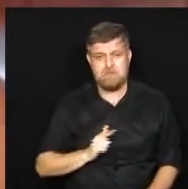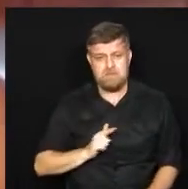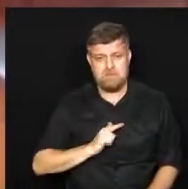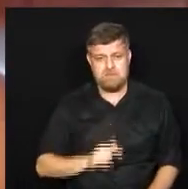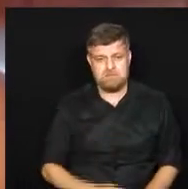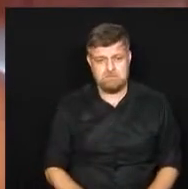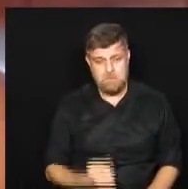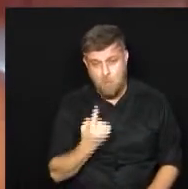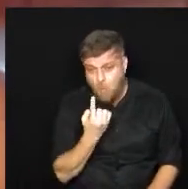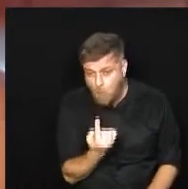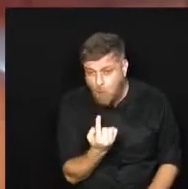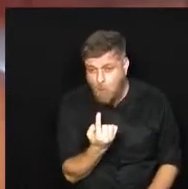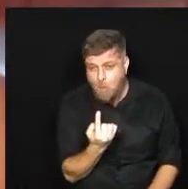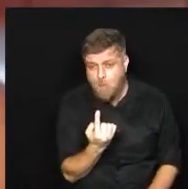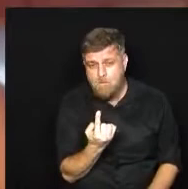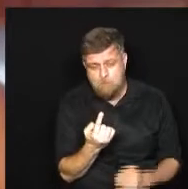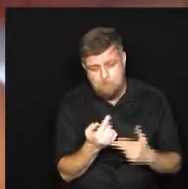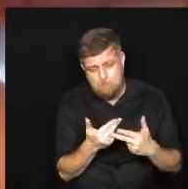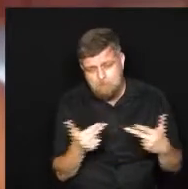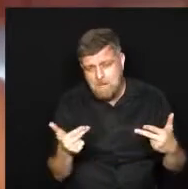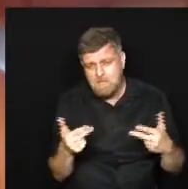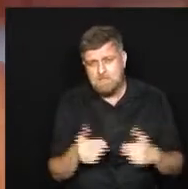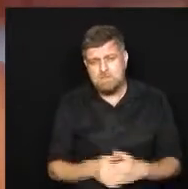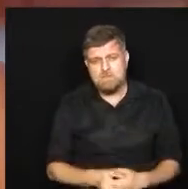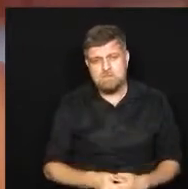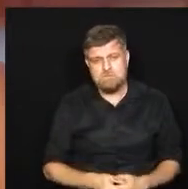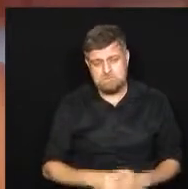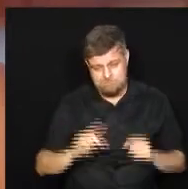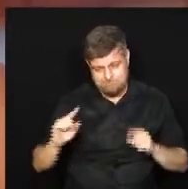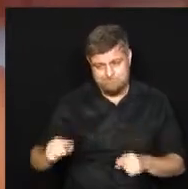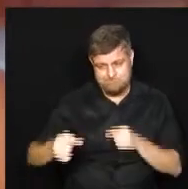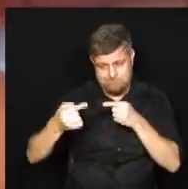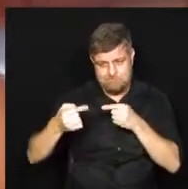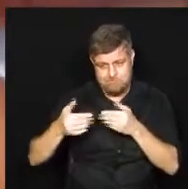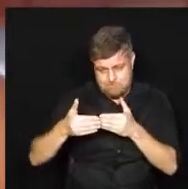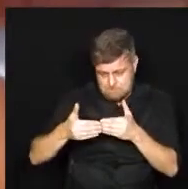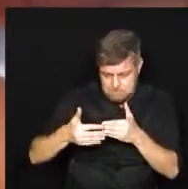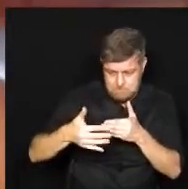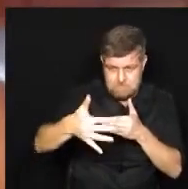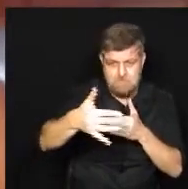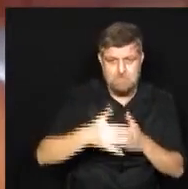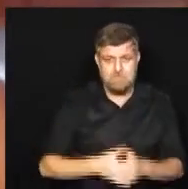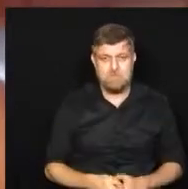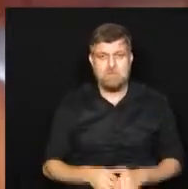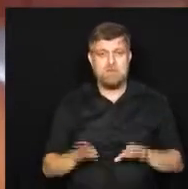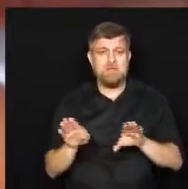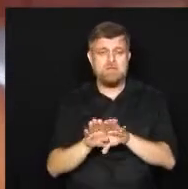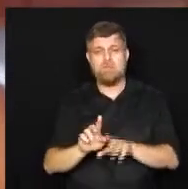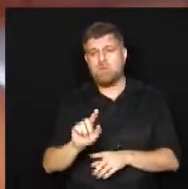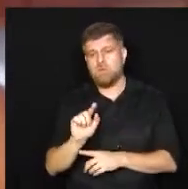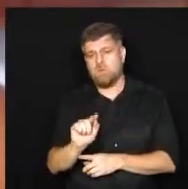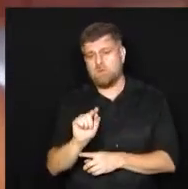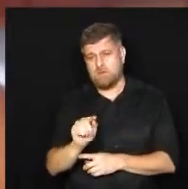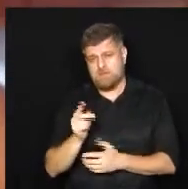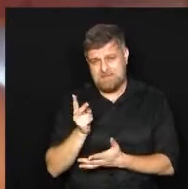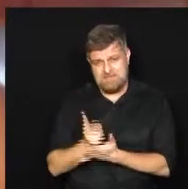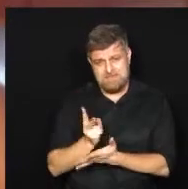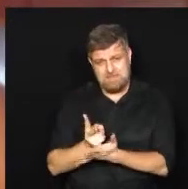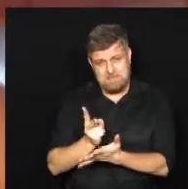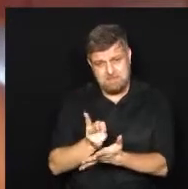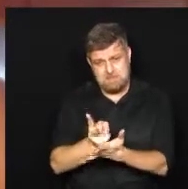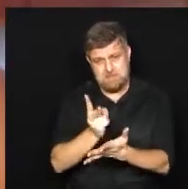seja uma dos desafios para frente. Para além disso, sempre